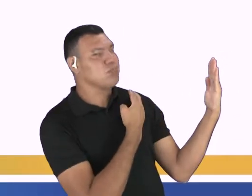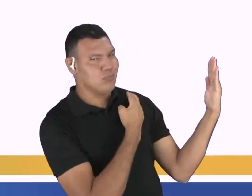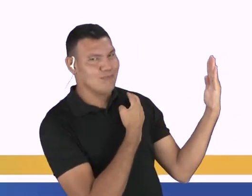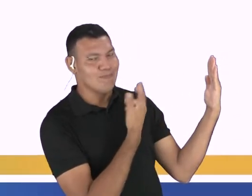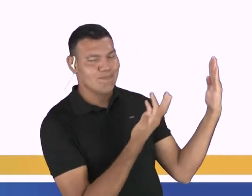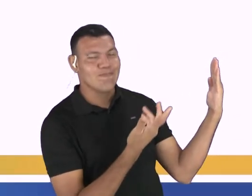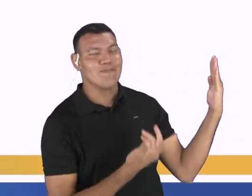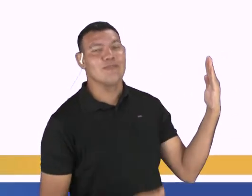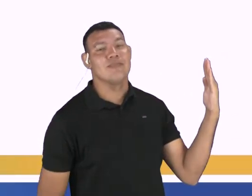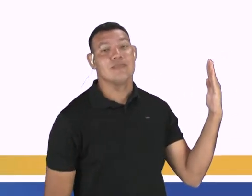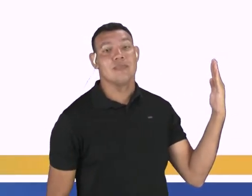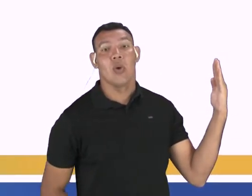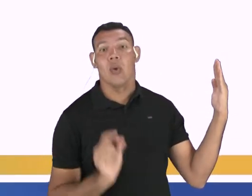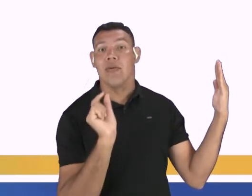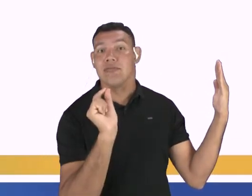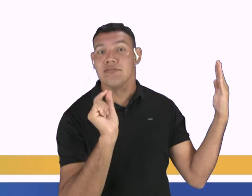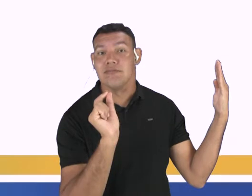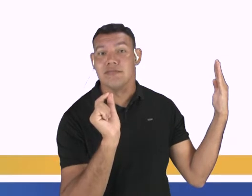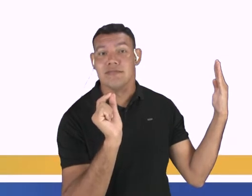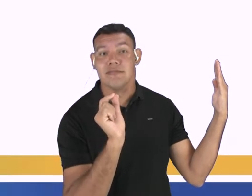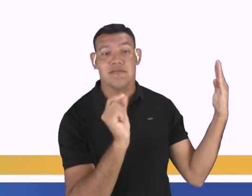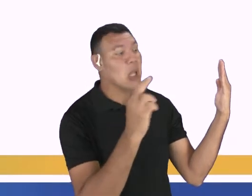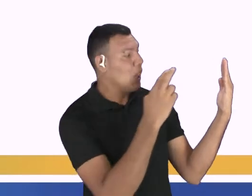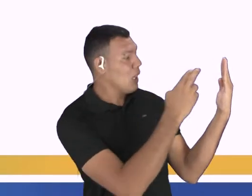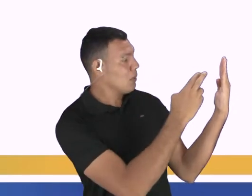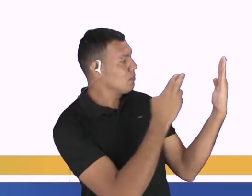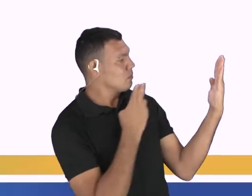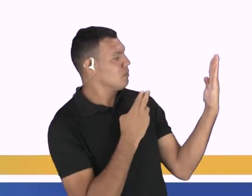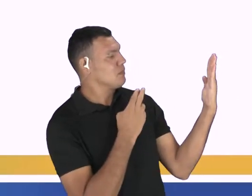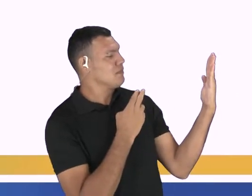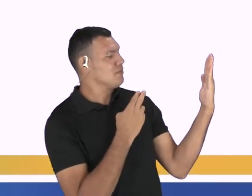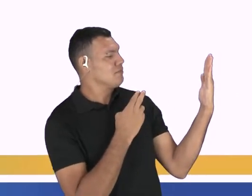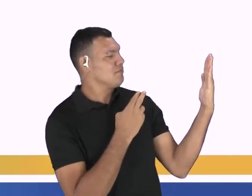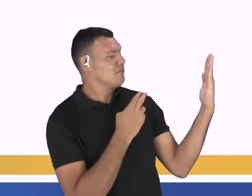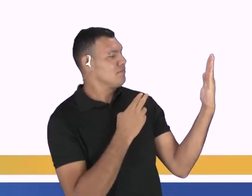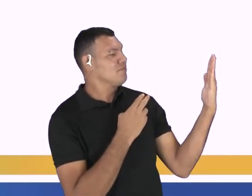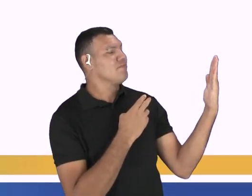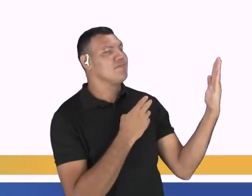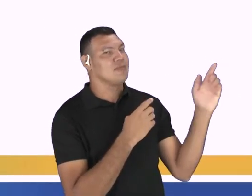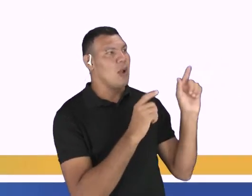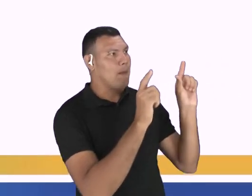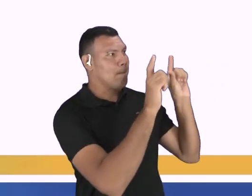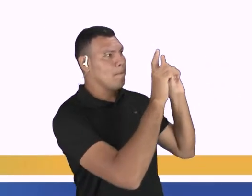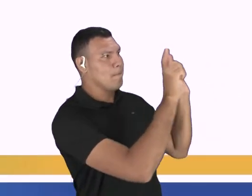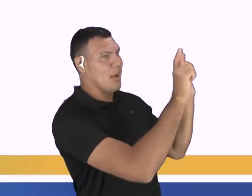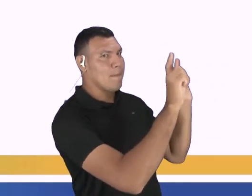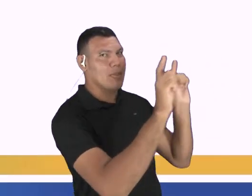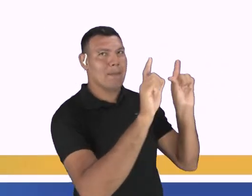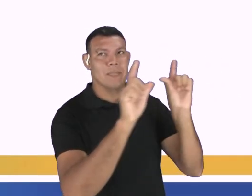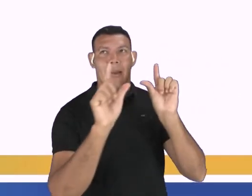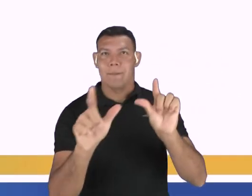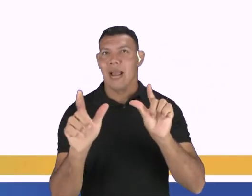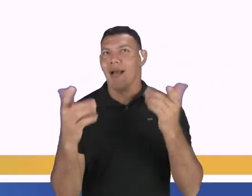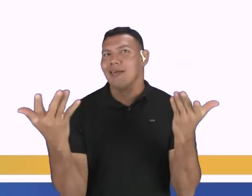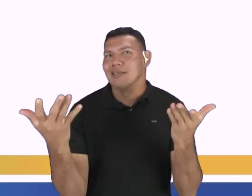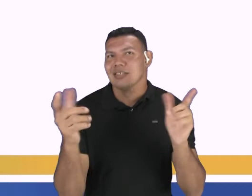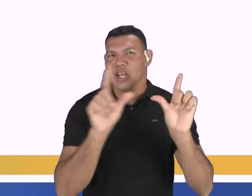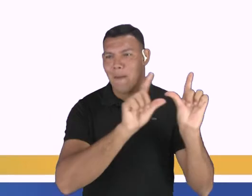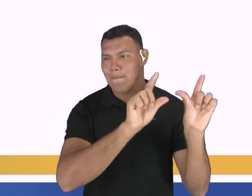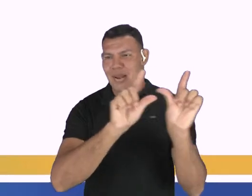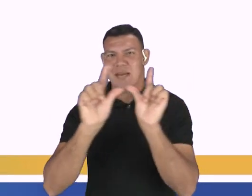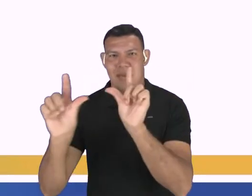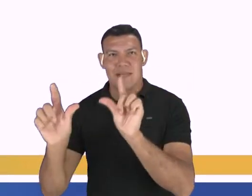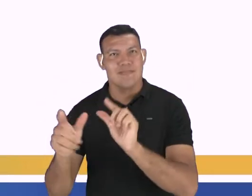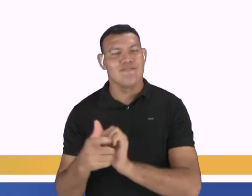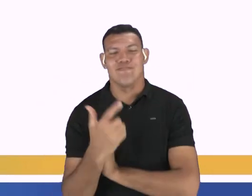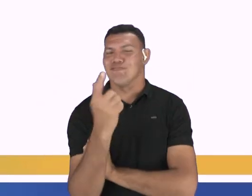prosopopeia aí, responde para ela o quê? Nesta tirinha, neste quadro,